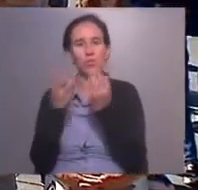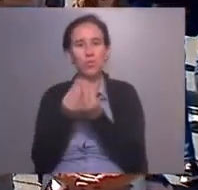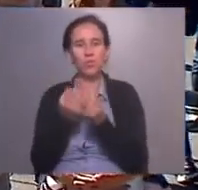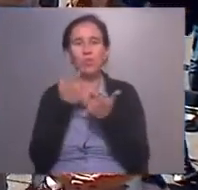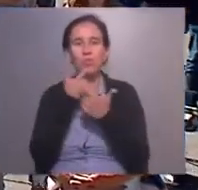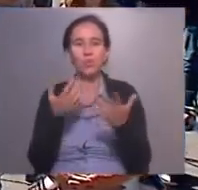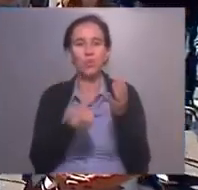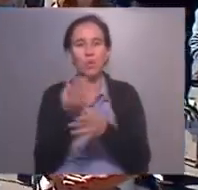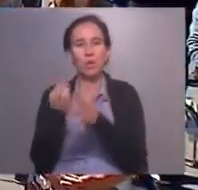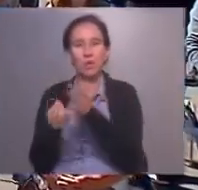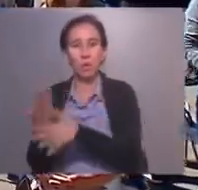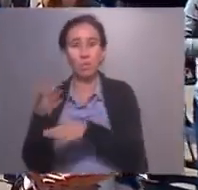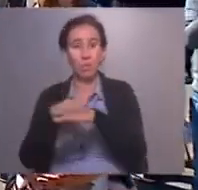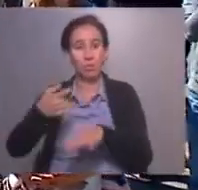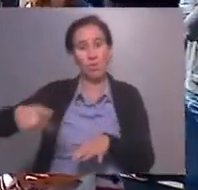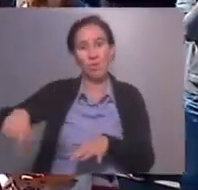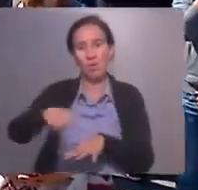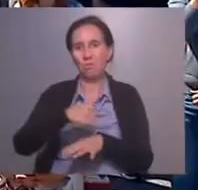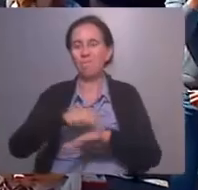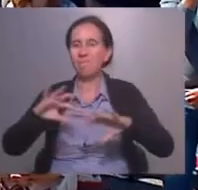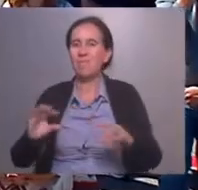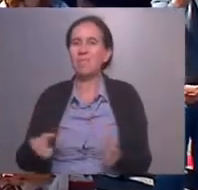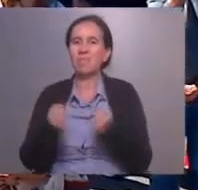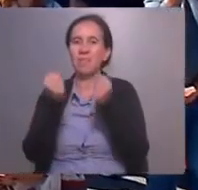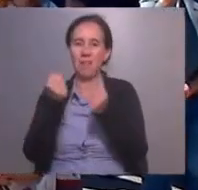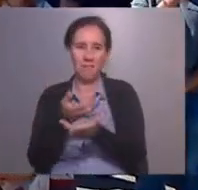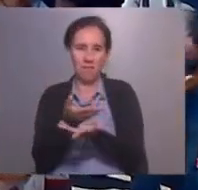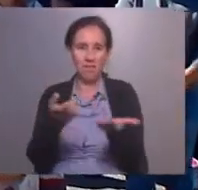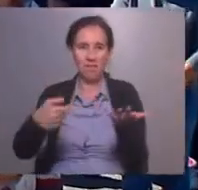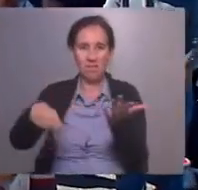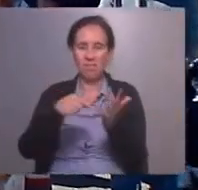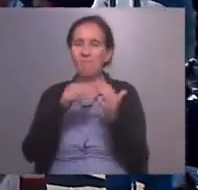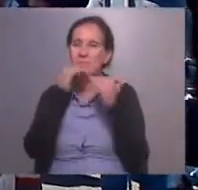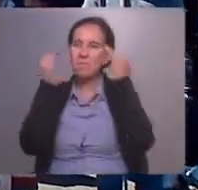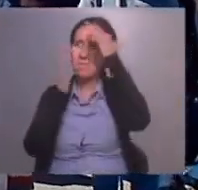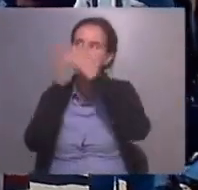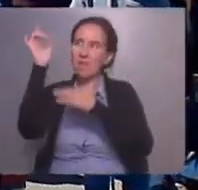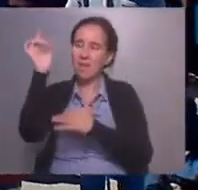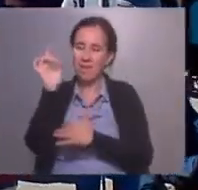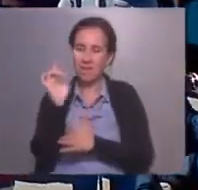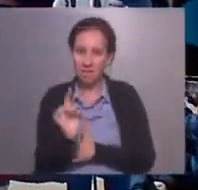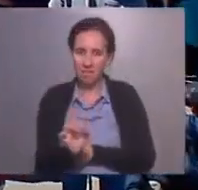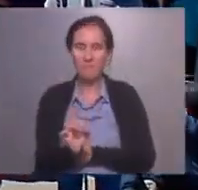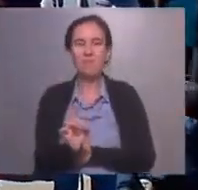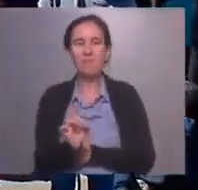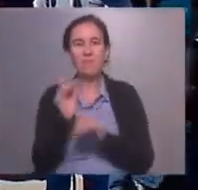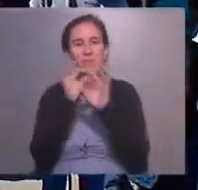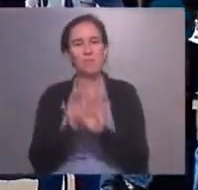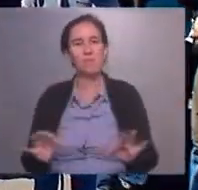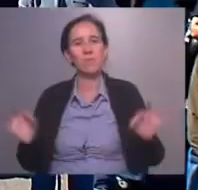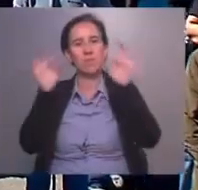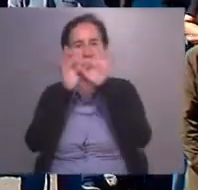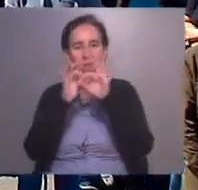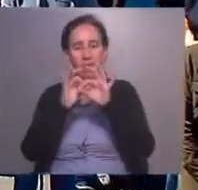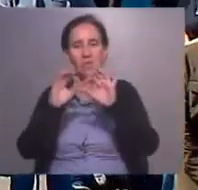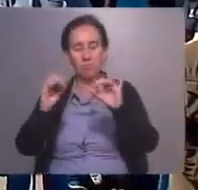feitas, e por nós, homens, e para a nossa salvação, desceu dos céus e encarnou pelo Espírito Santo